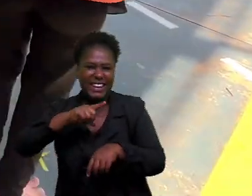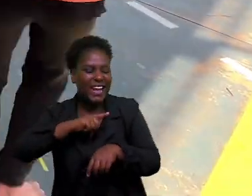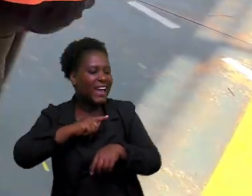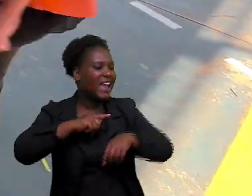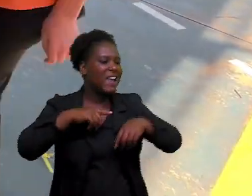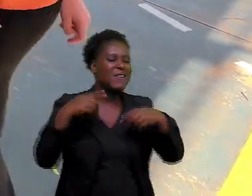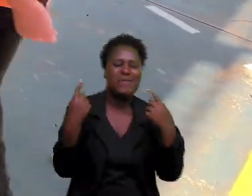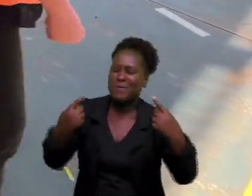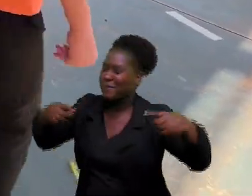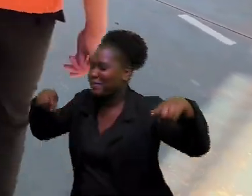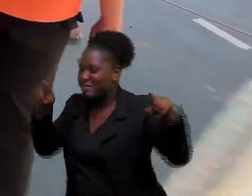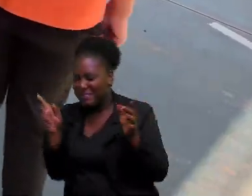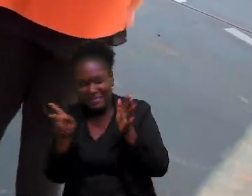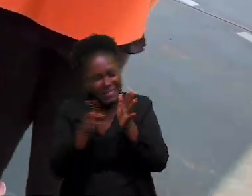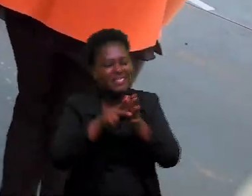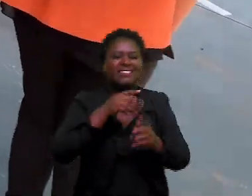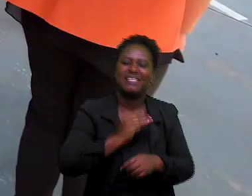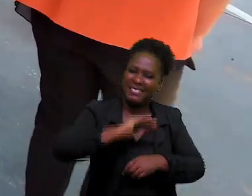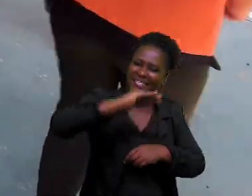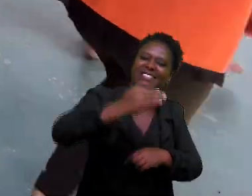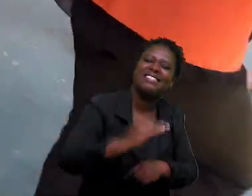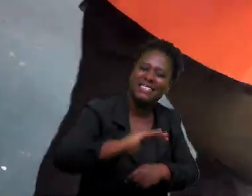aqui no mar.